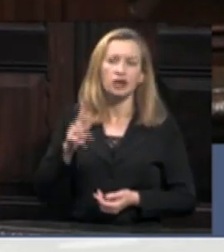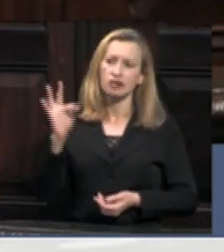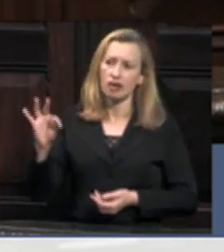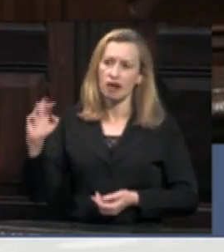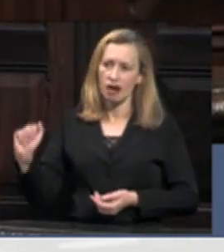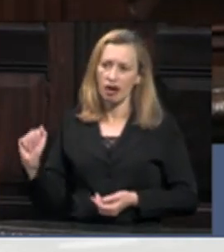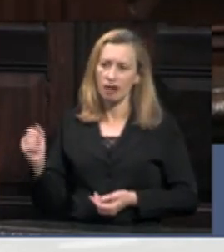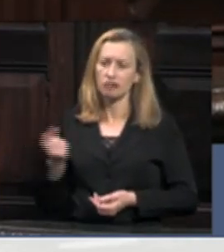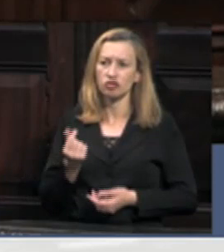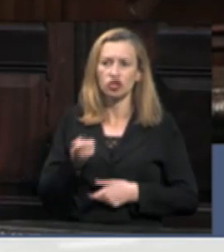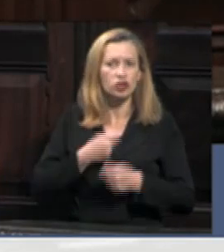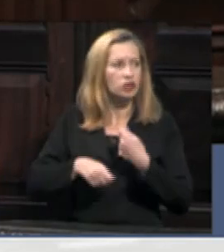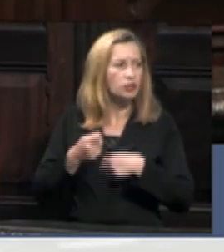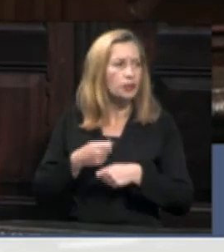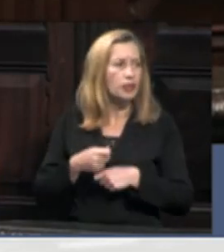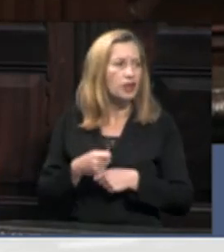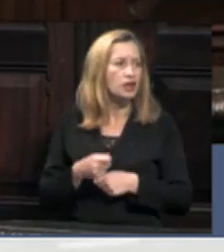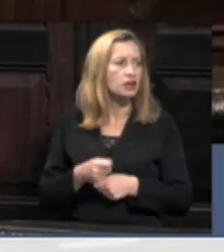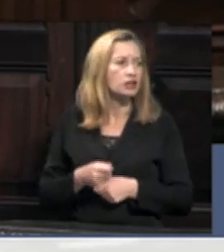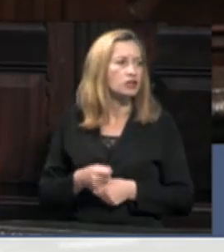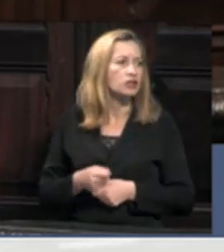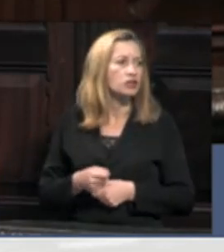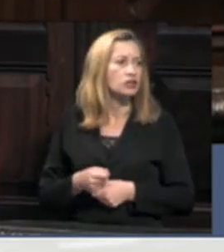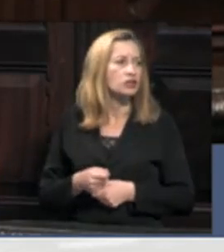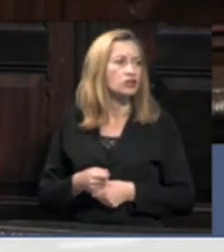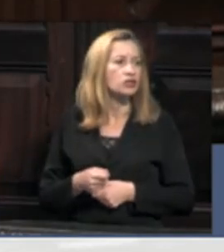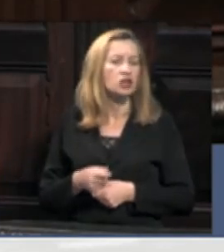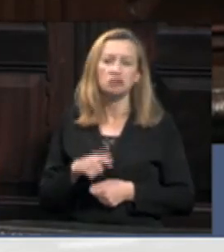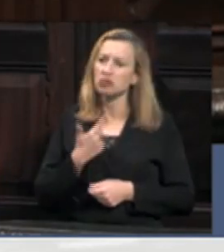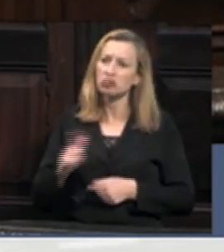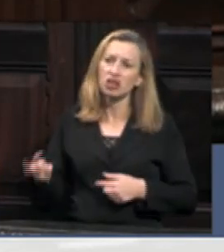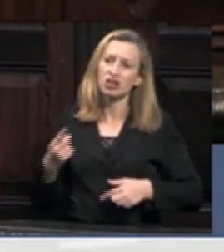orçamento sem a necessária discussão.